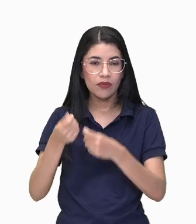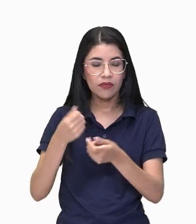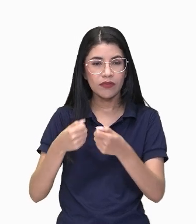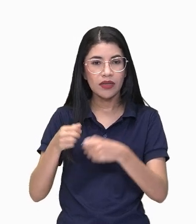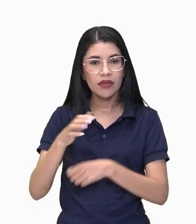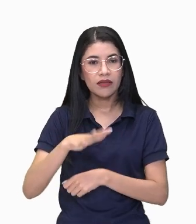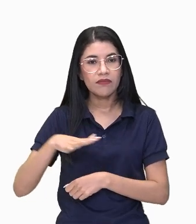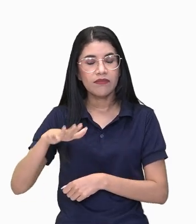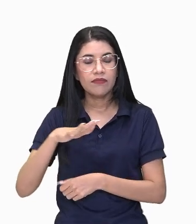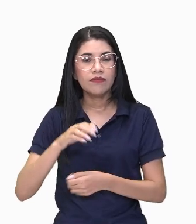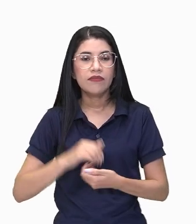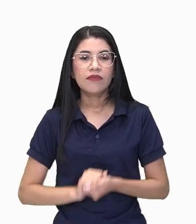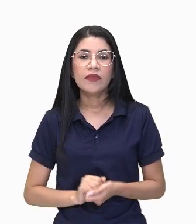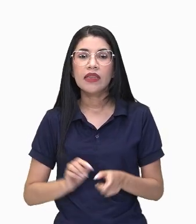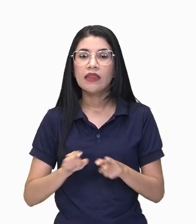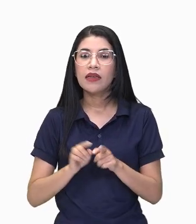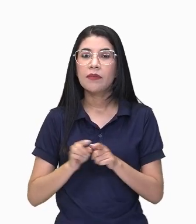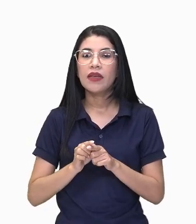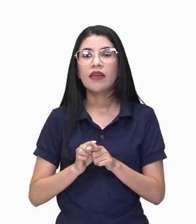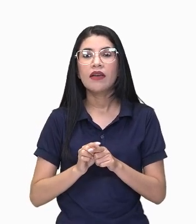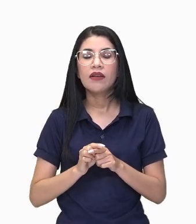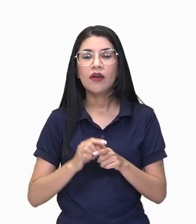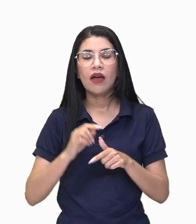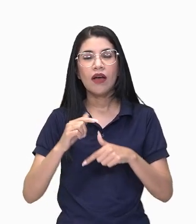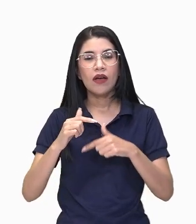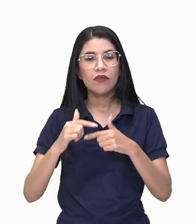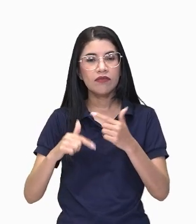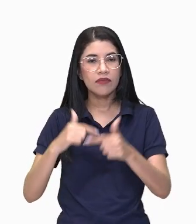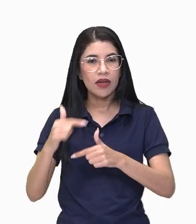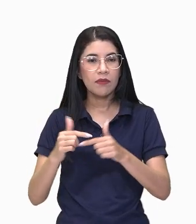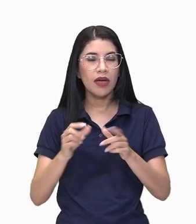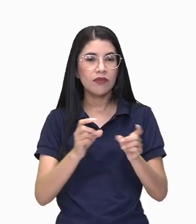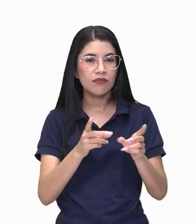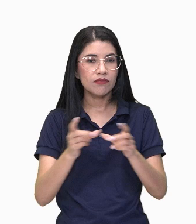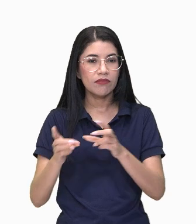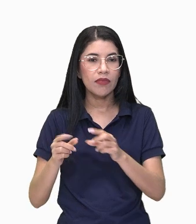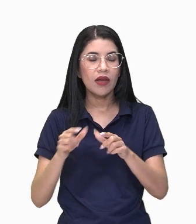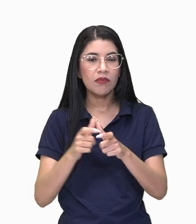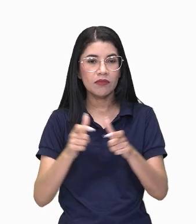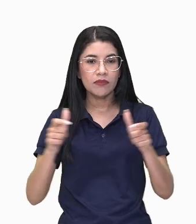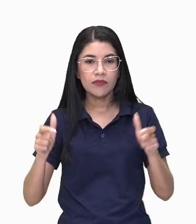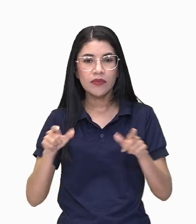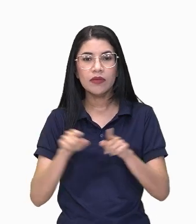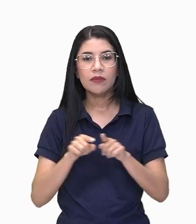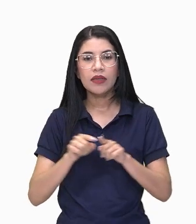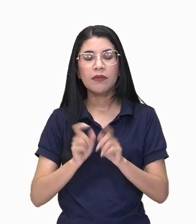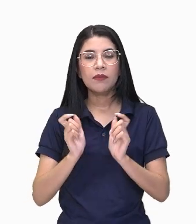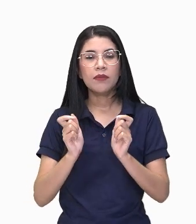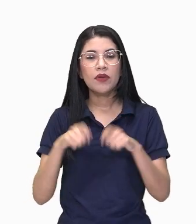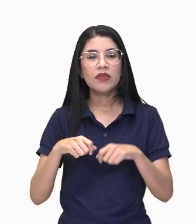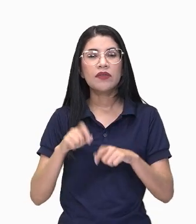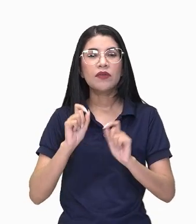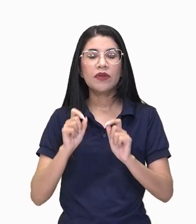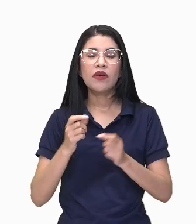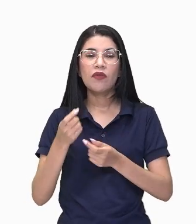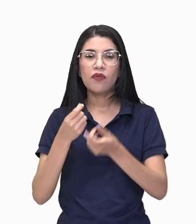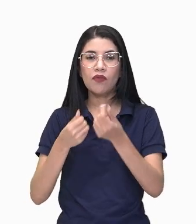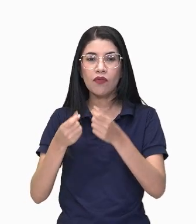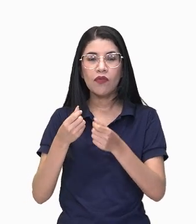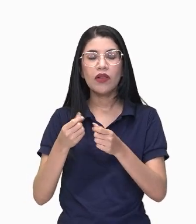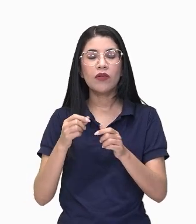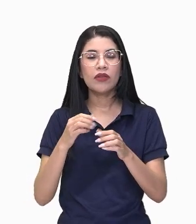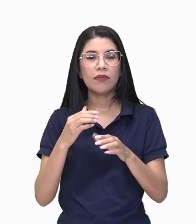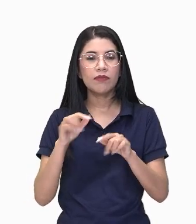então, aí também o aumento das atividades comerciais, propiciou maior circulação de valores e enriquecimento